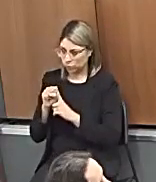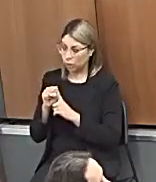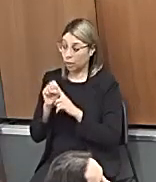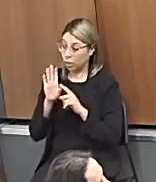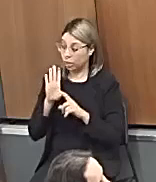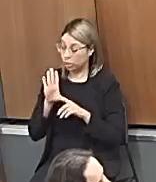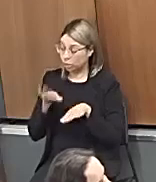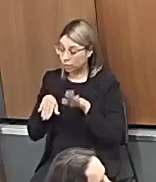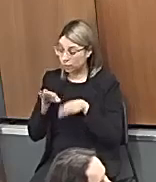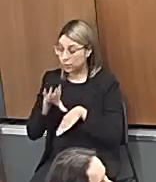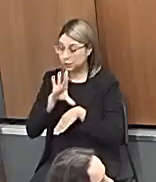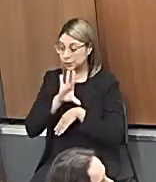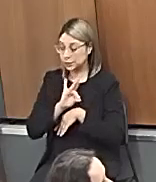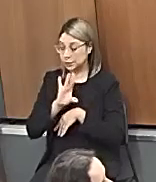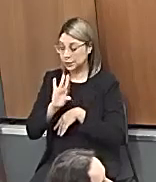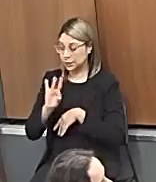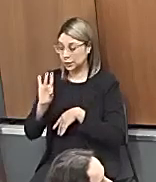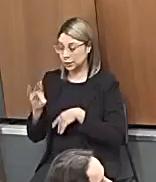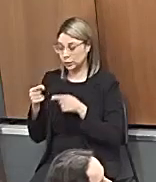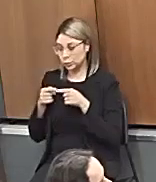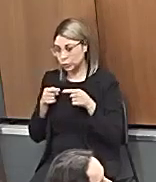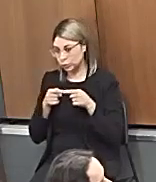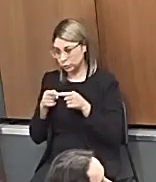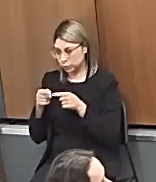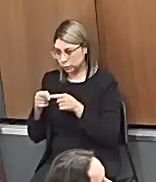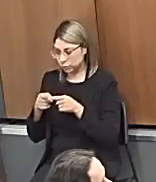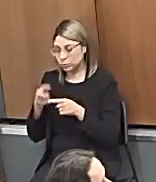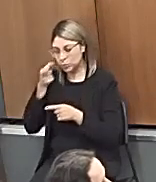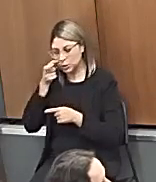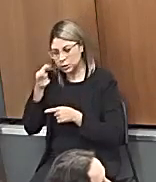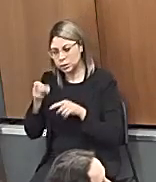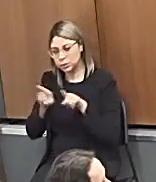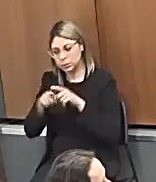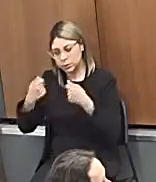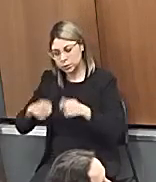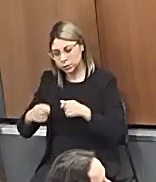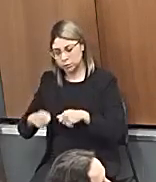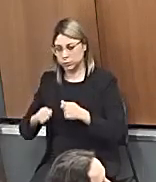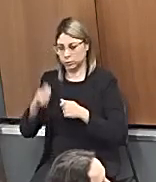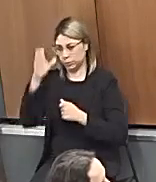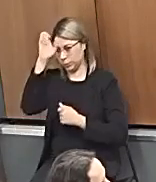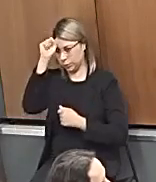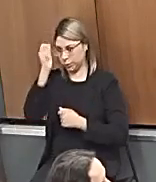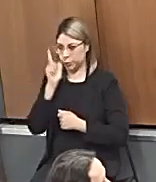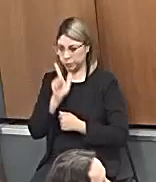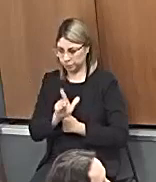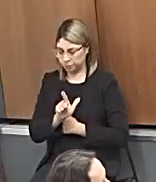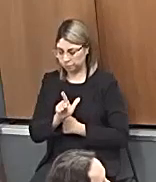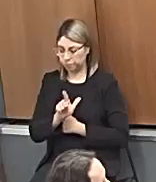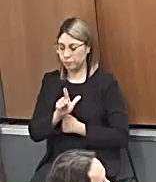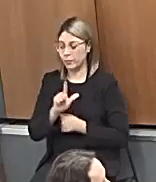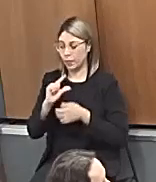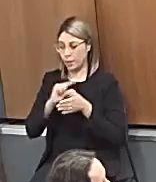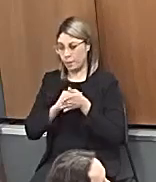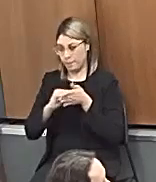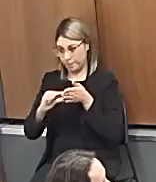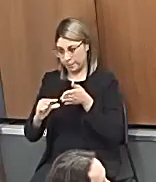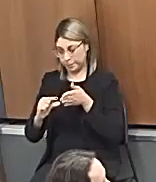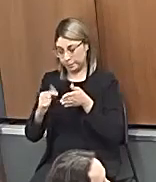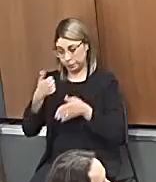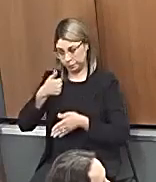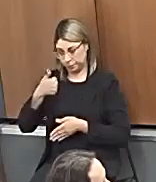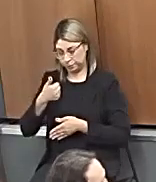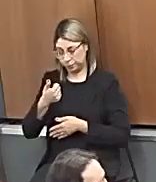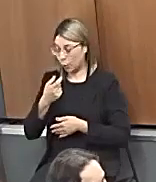suas características, interesses e necessidades de aprendizagem. Parágrafo único. É dever